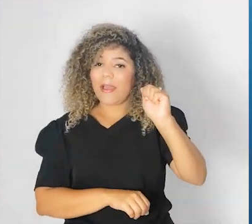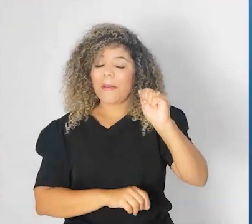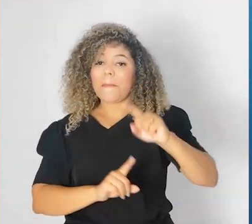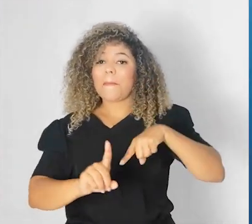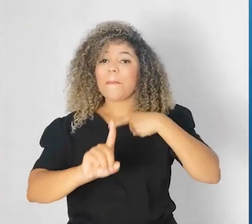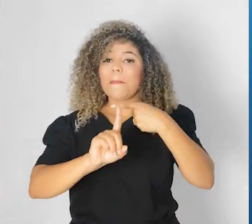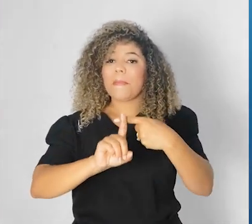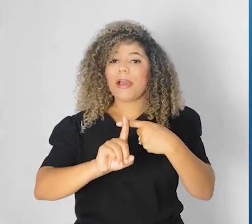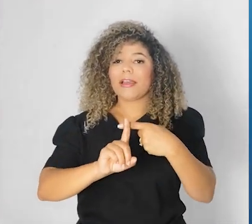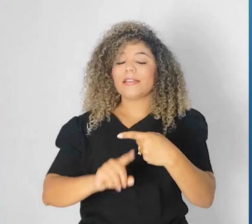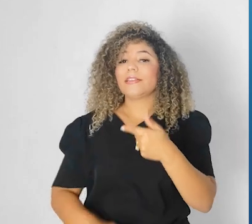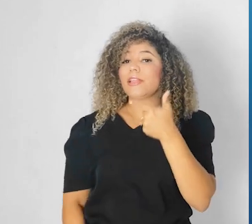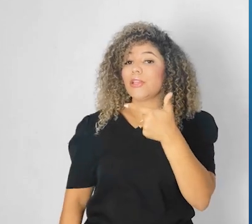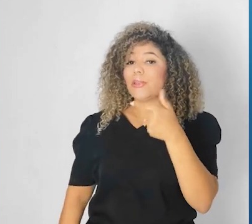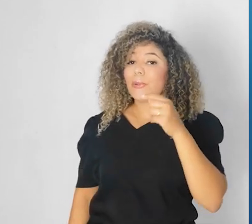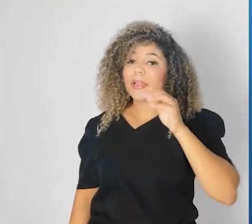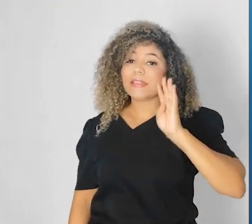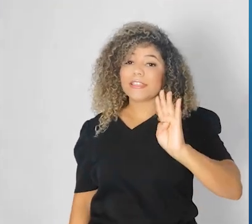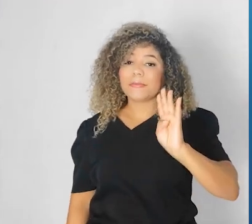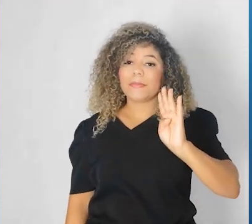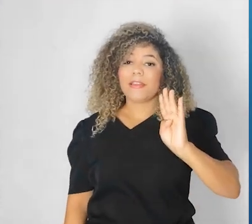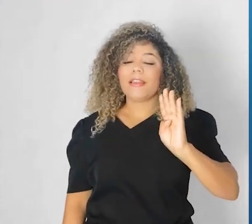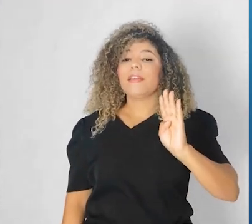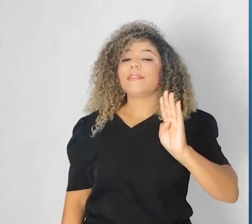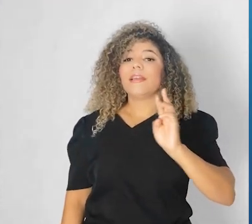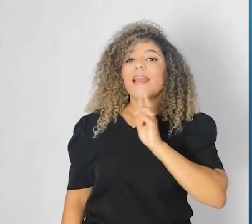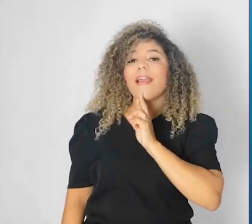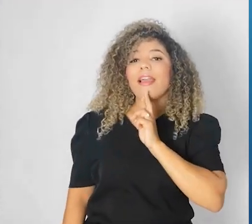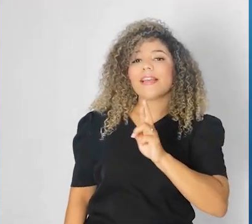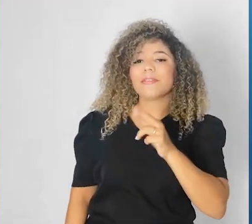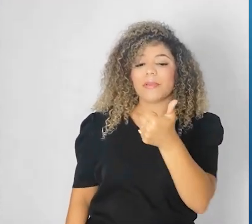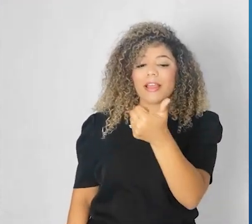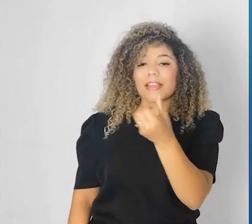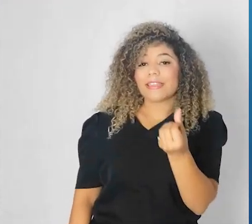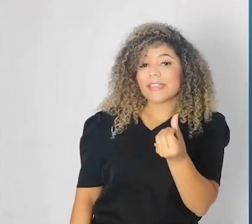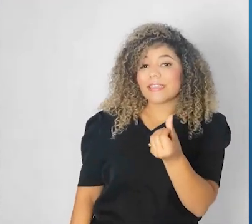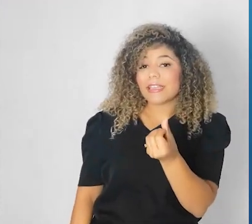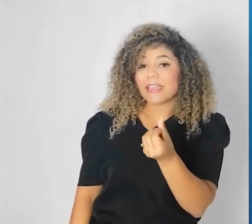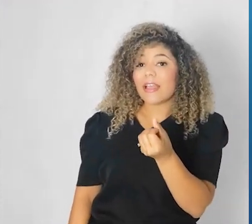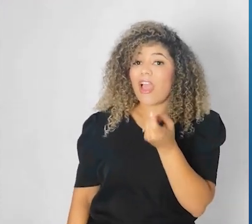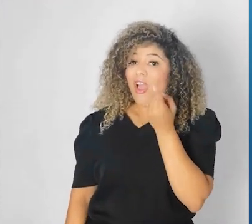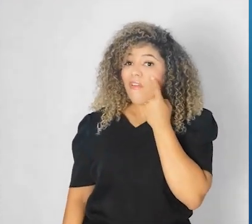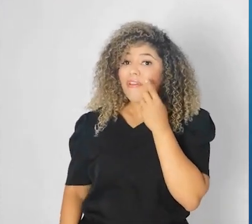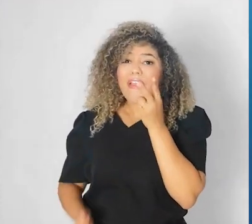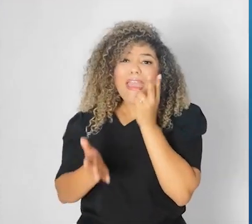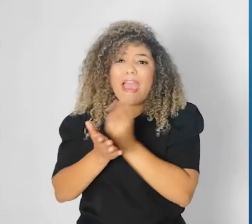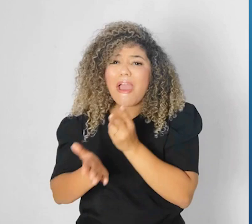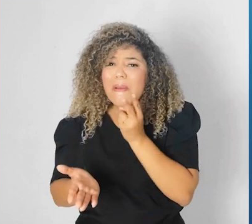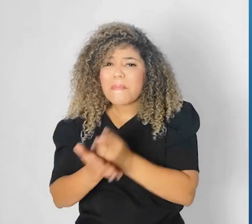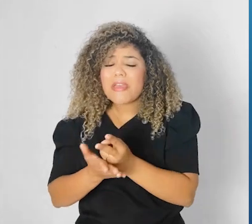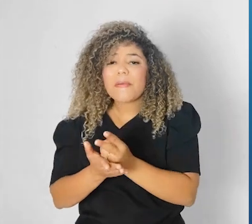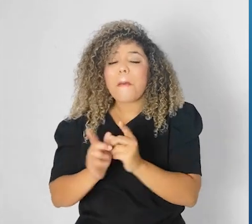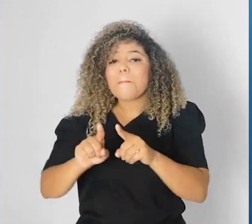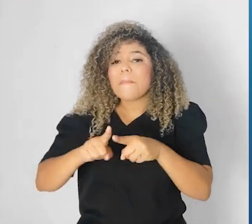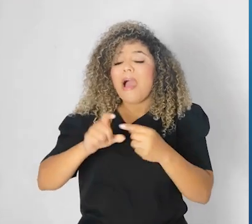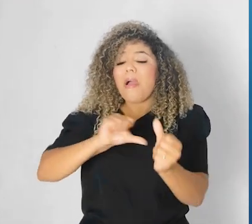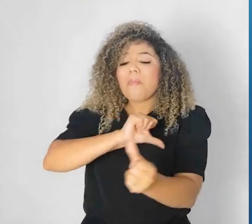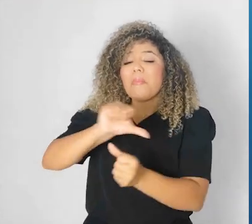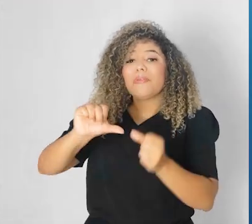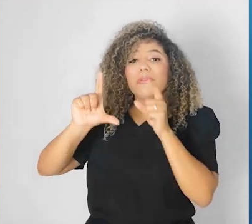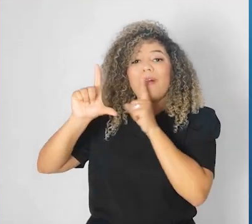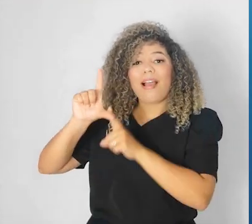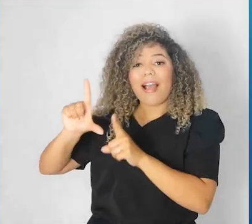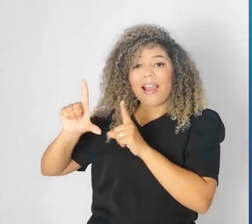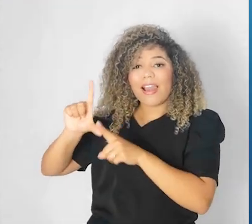mais 2b igual a 16. Você está vendo que é a mesma coisa, só mudou as incógnitas.